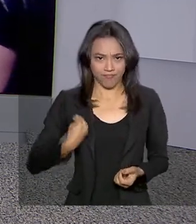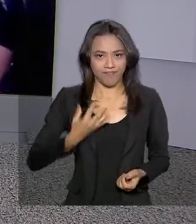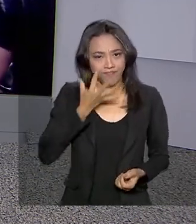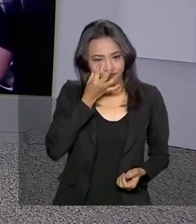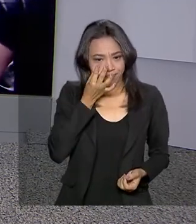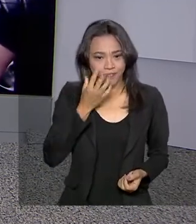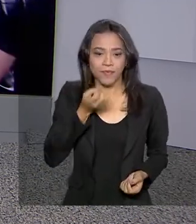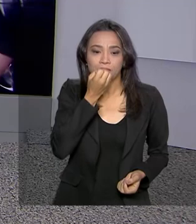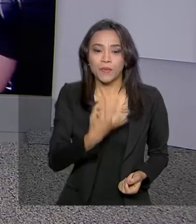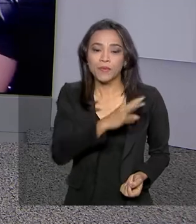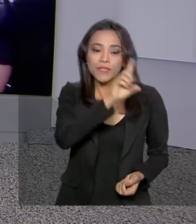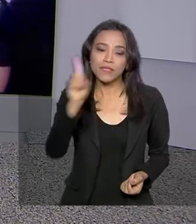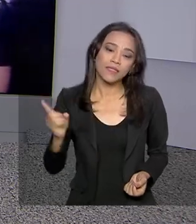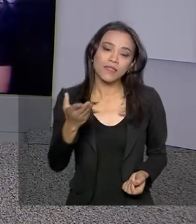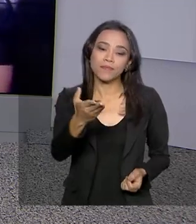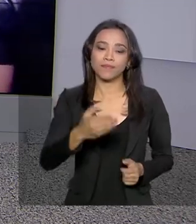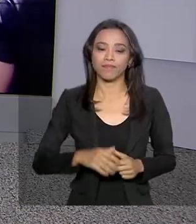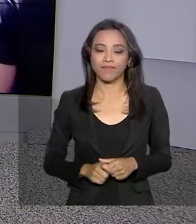bom dia para você.